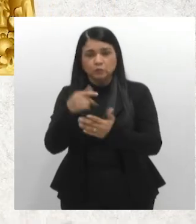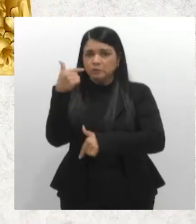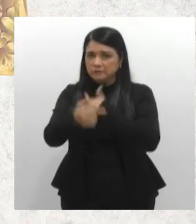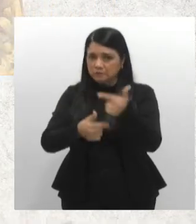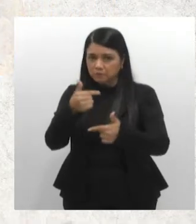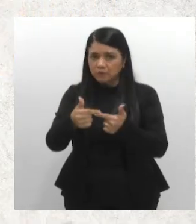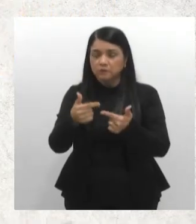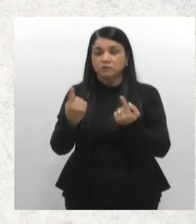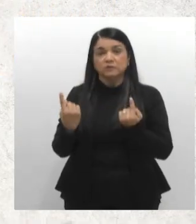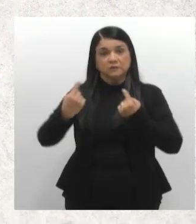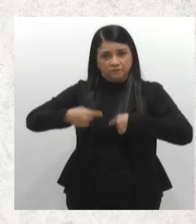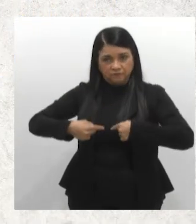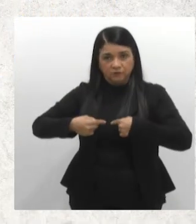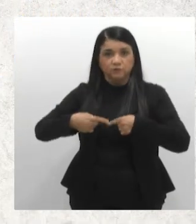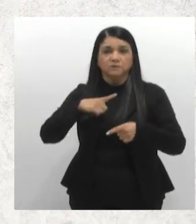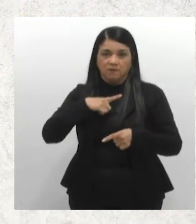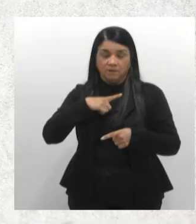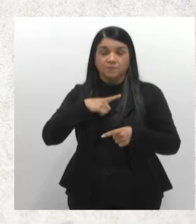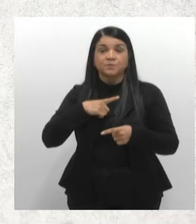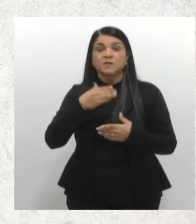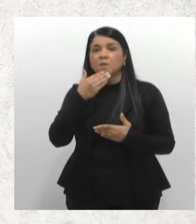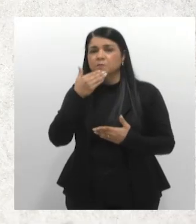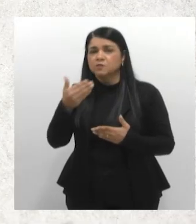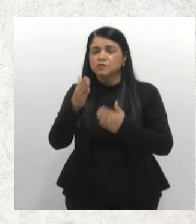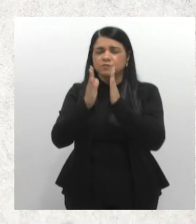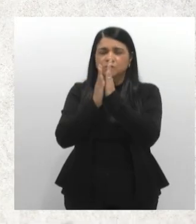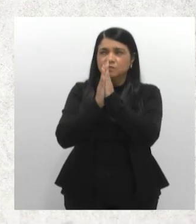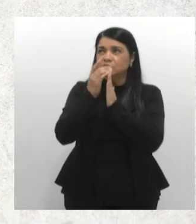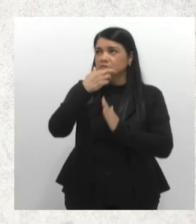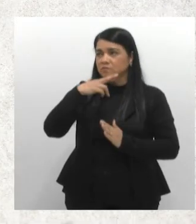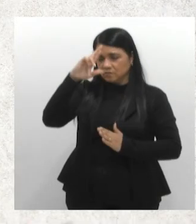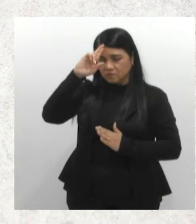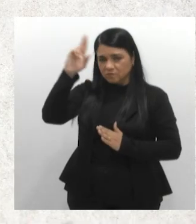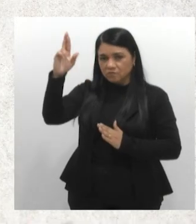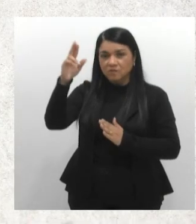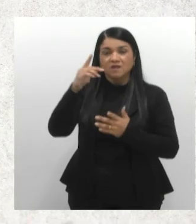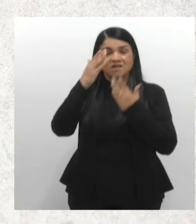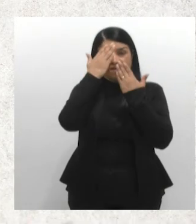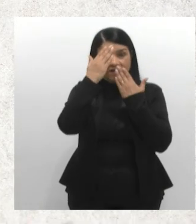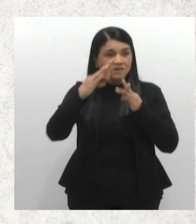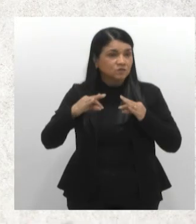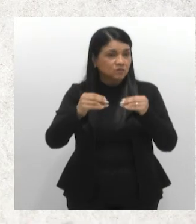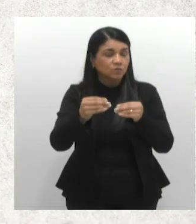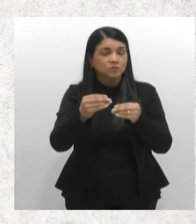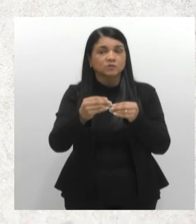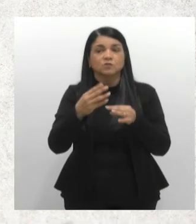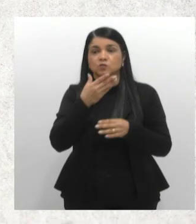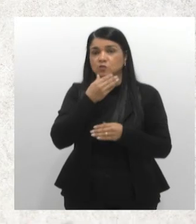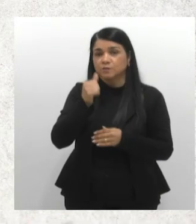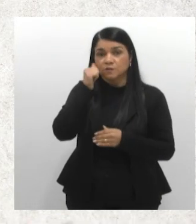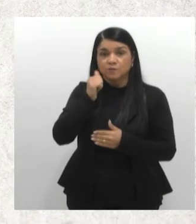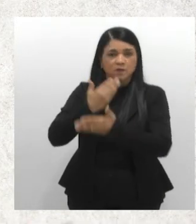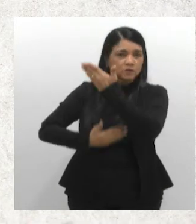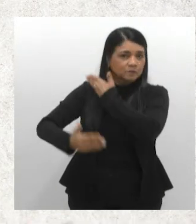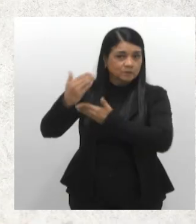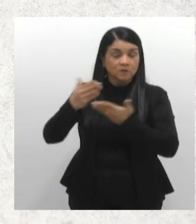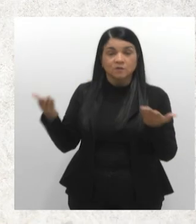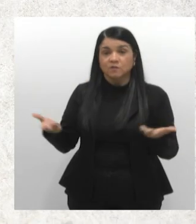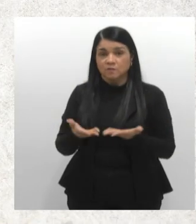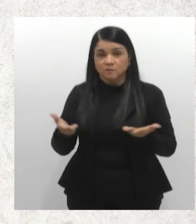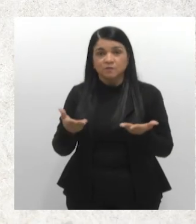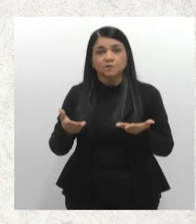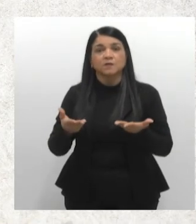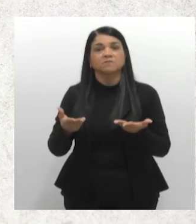momento. Pedimos ao Senhor que, agradecendo a tantos homens e mulheres do passado, possamos também hoje fazer a